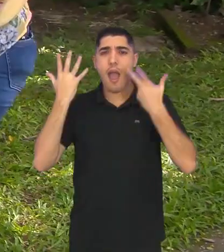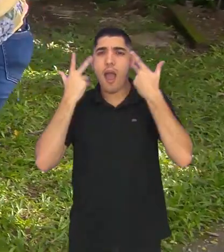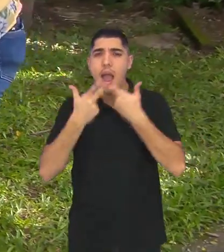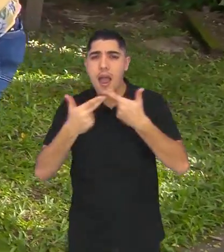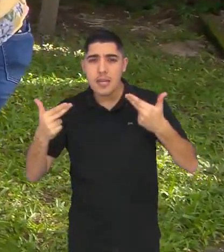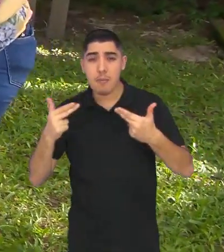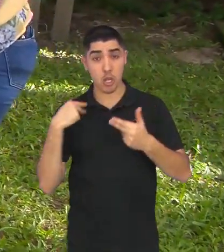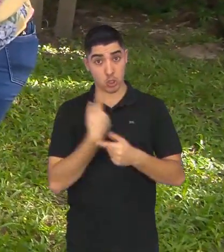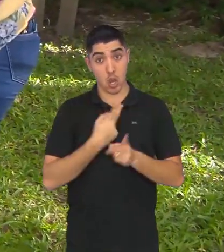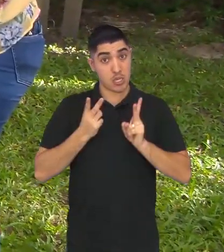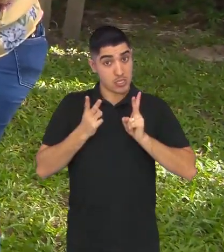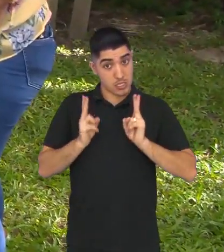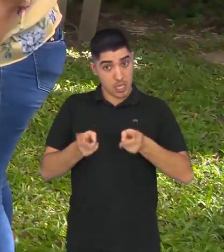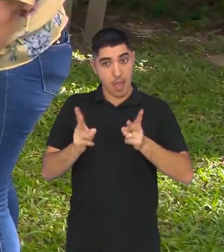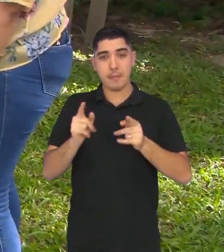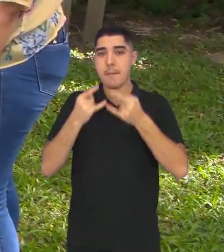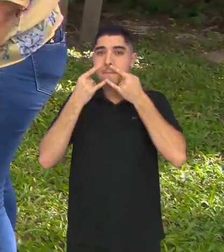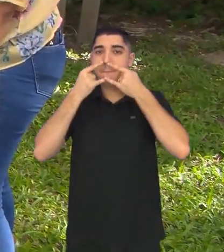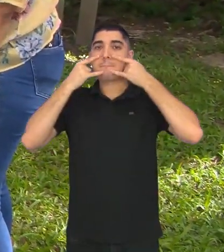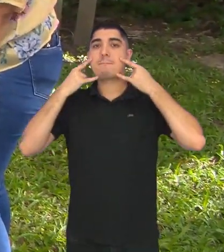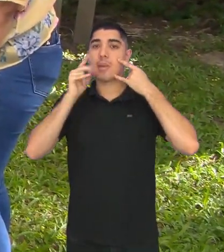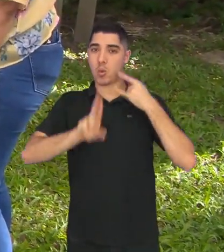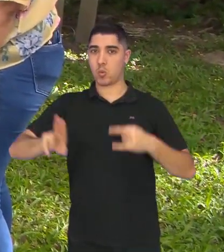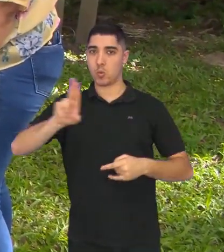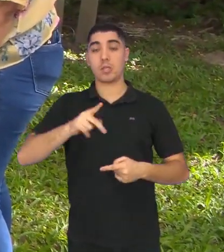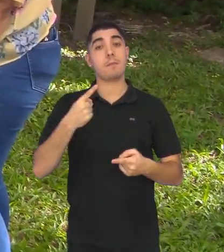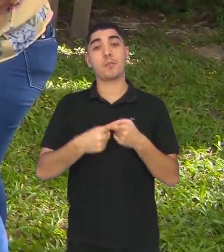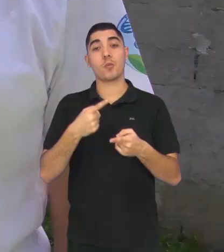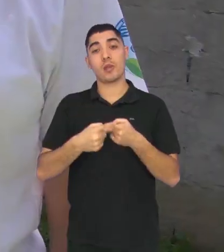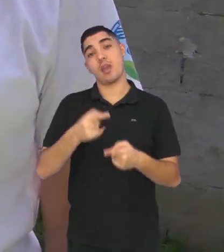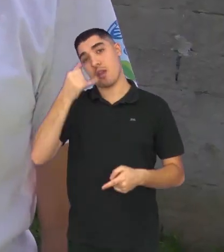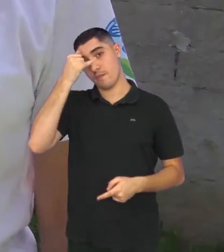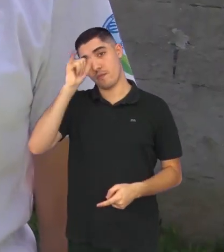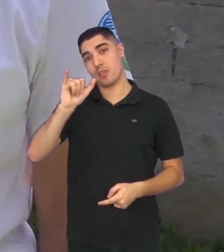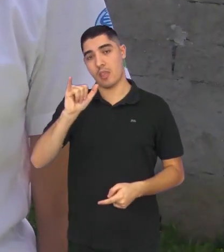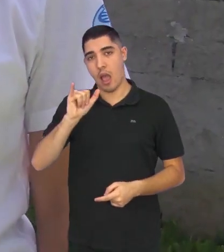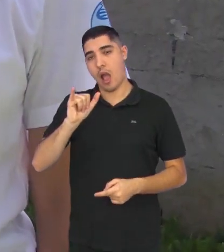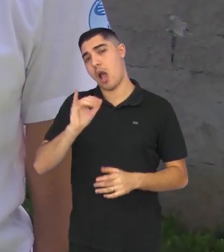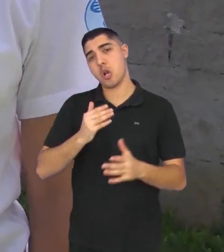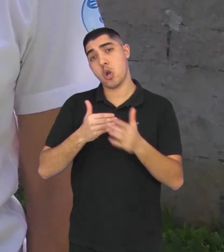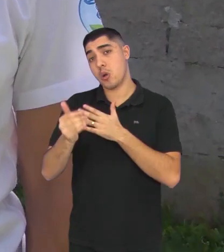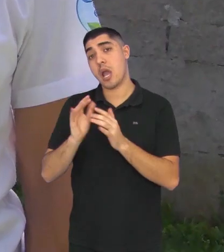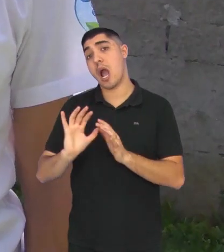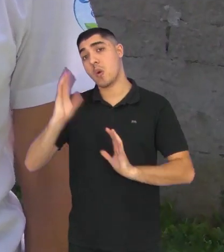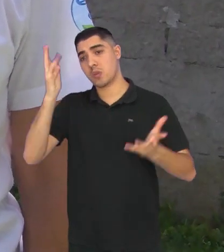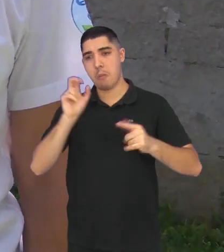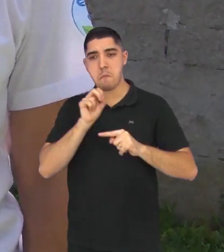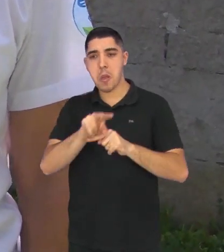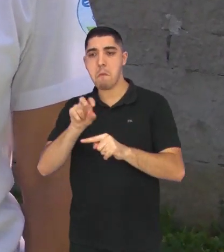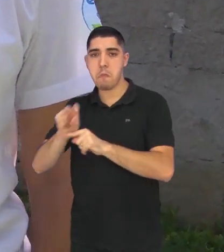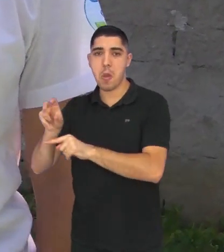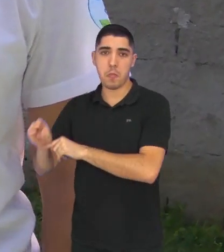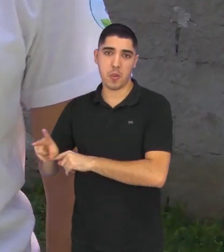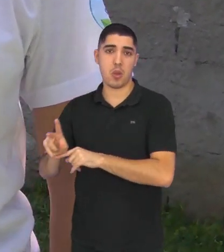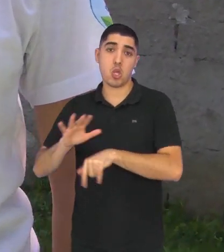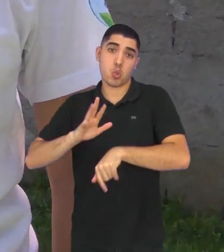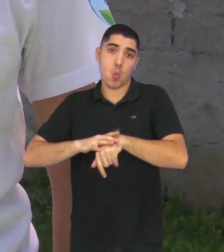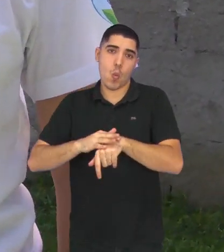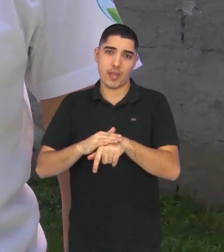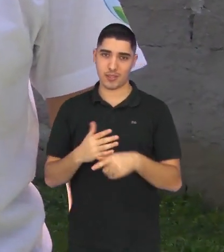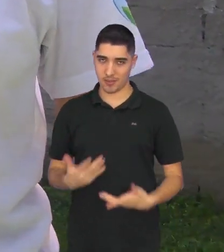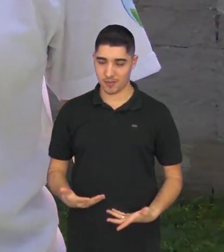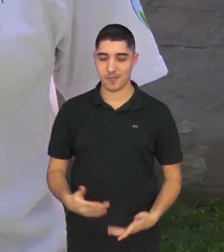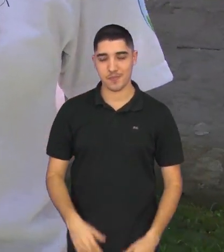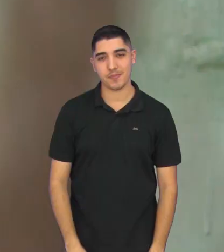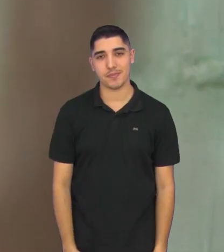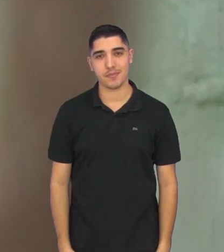os animais ficamos o tempo todo com máscara. A medida é para evitar qualquer tipo de contaminação para os